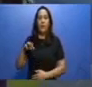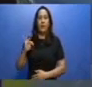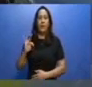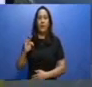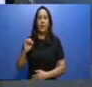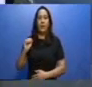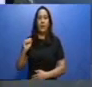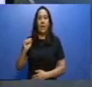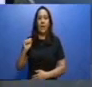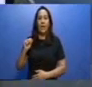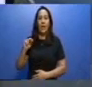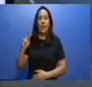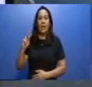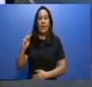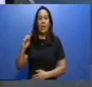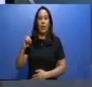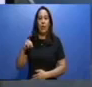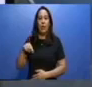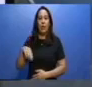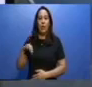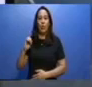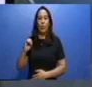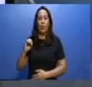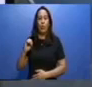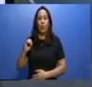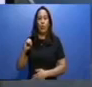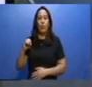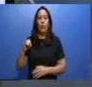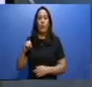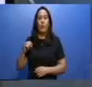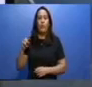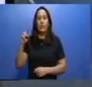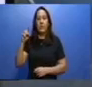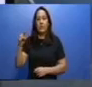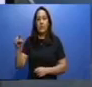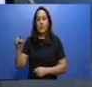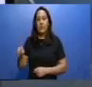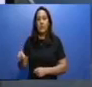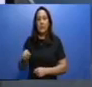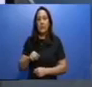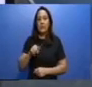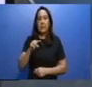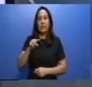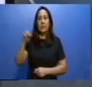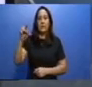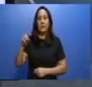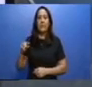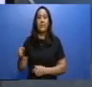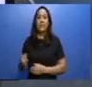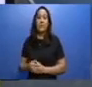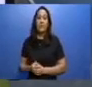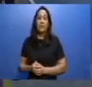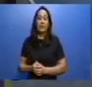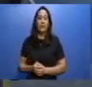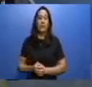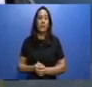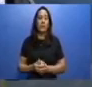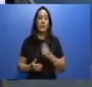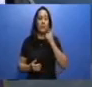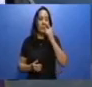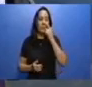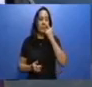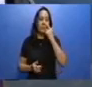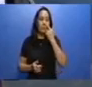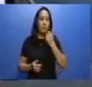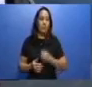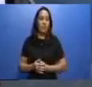contar quantos lados ele tem. 1, 2, 3, 4, 5. E será que